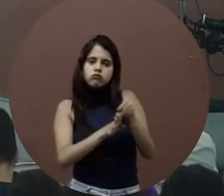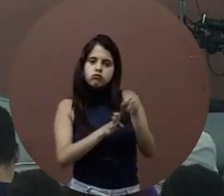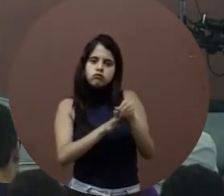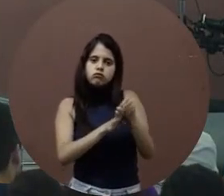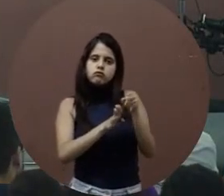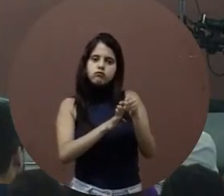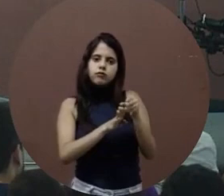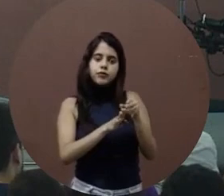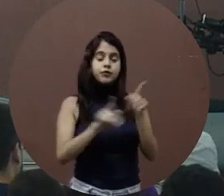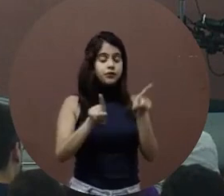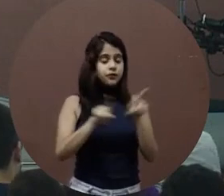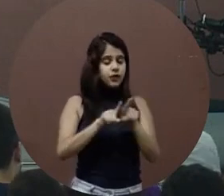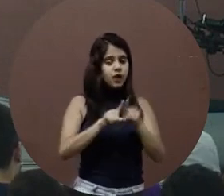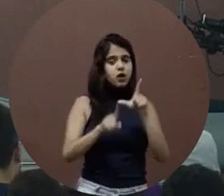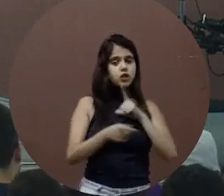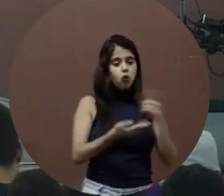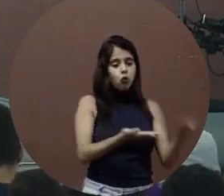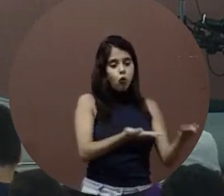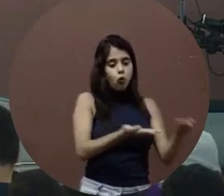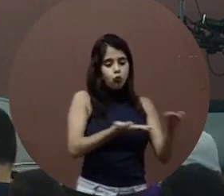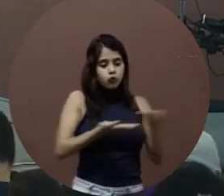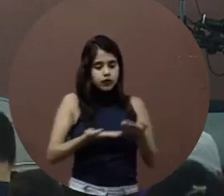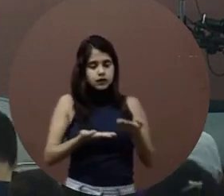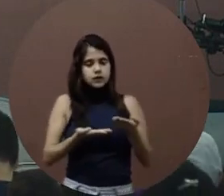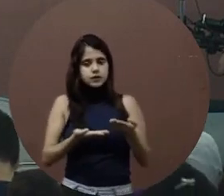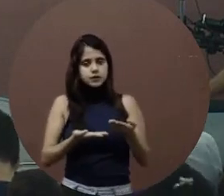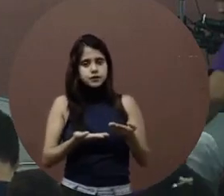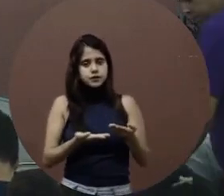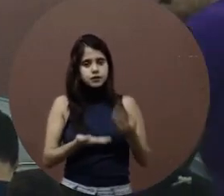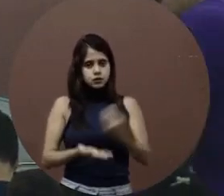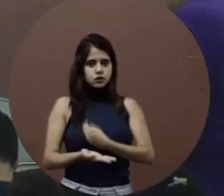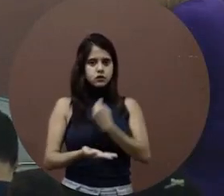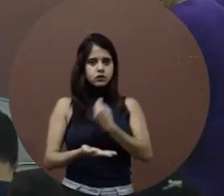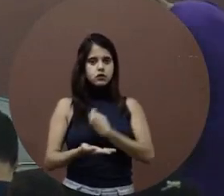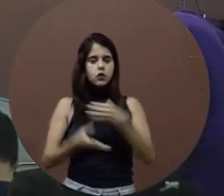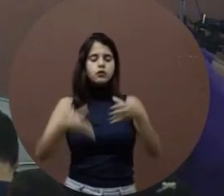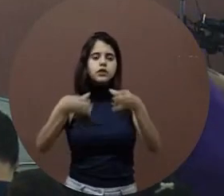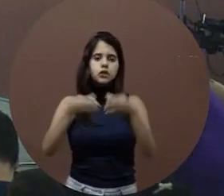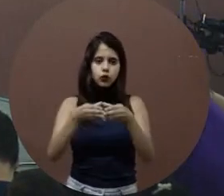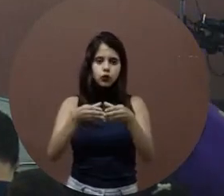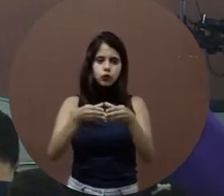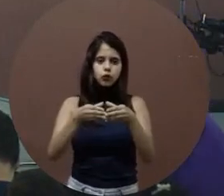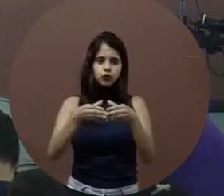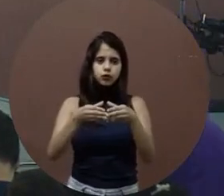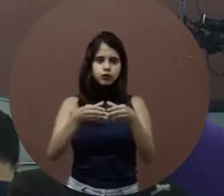E aí vem um convite a uma vida comunitária. Olha só, o que é que então acontece nessa vida comunitária?